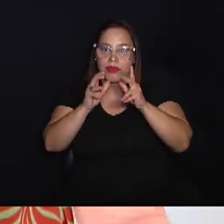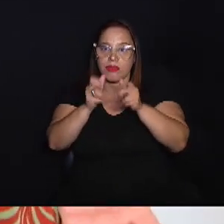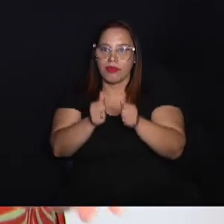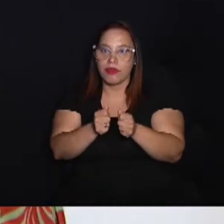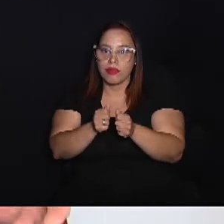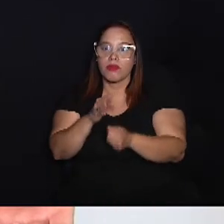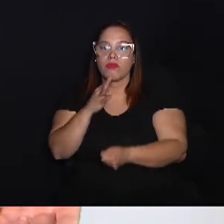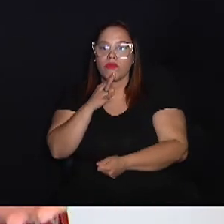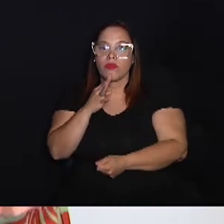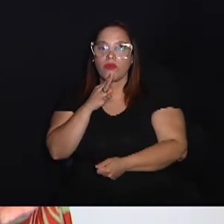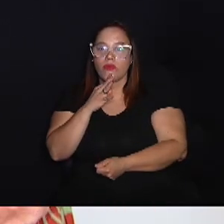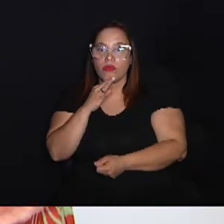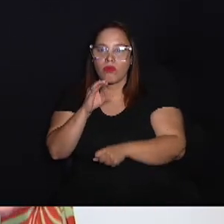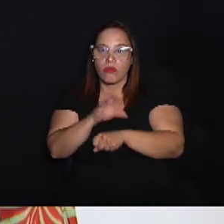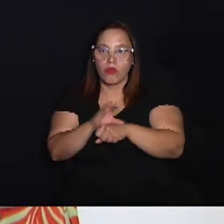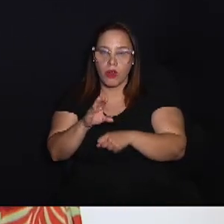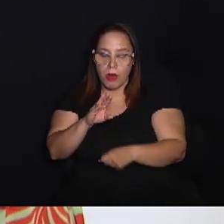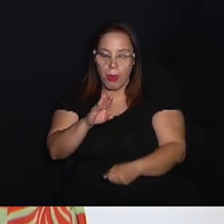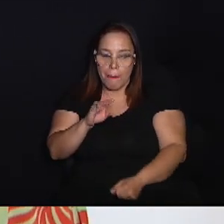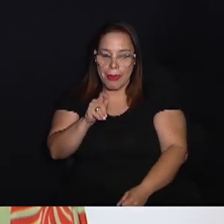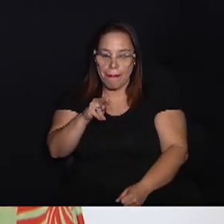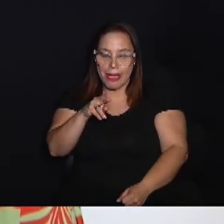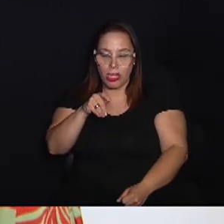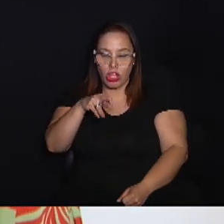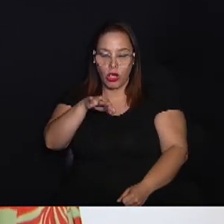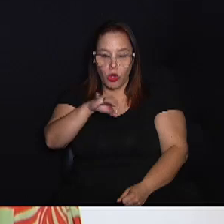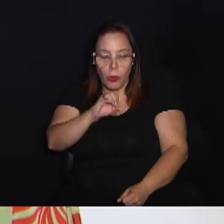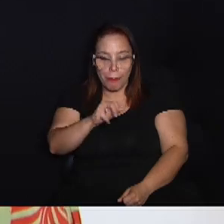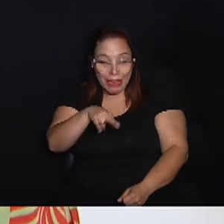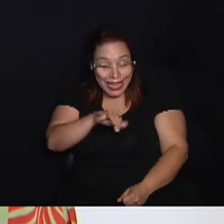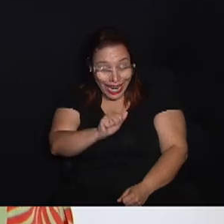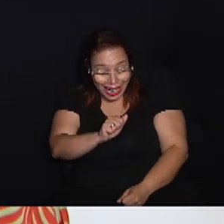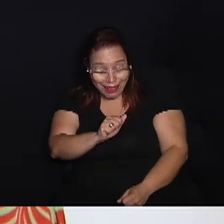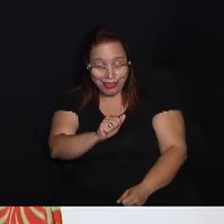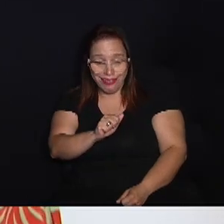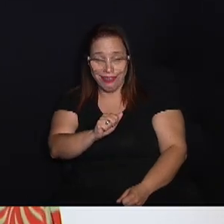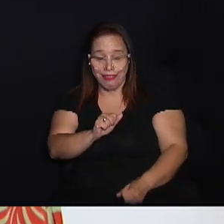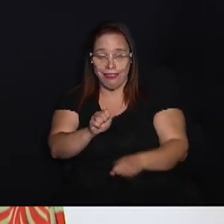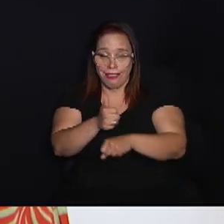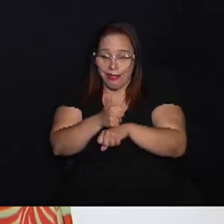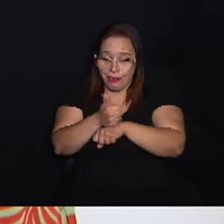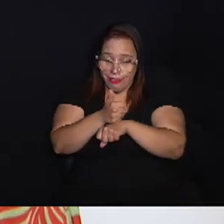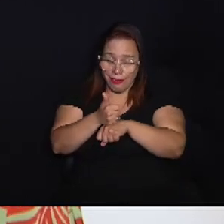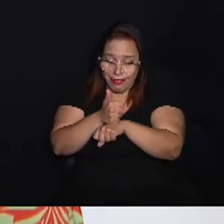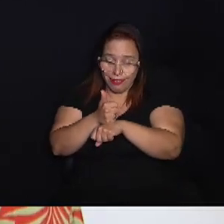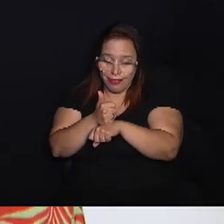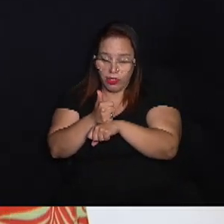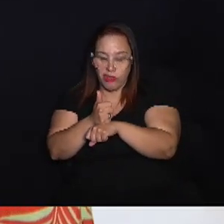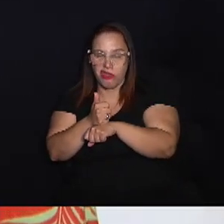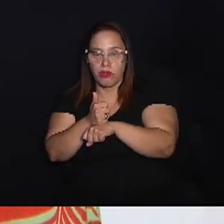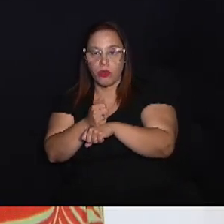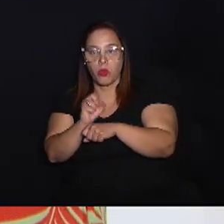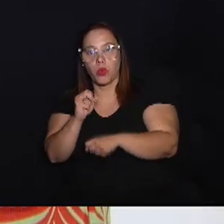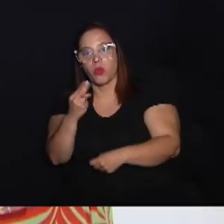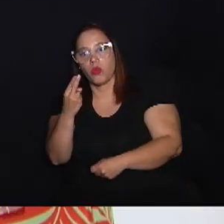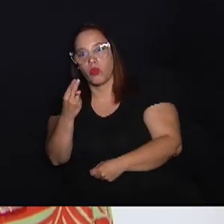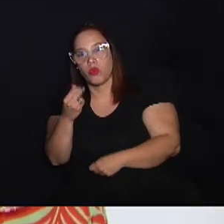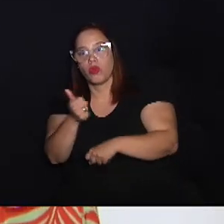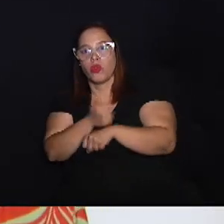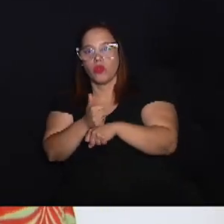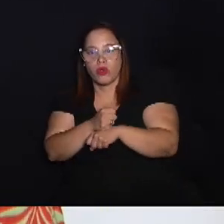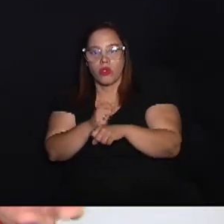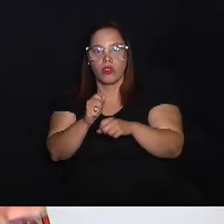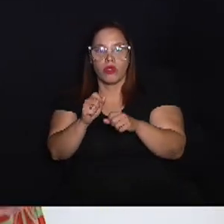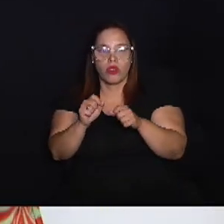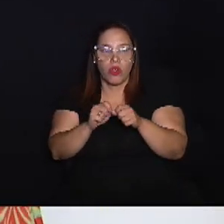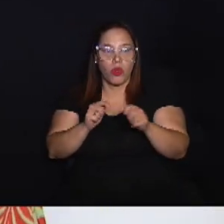para conhecer o nosso curso de Biblioteconomia. Ele é um curso que forma bibliotecários, ou seja, profissionais que vão